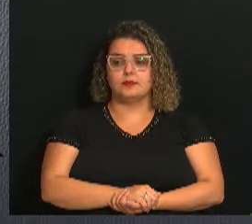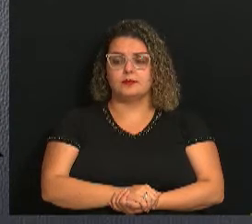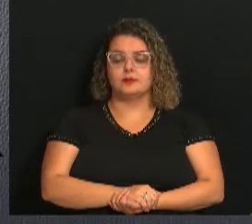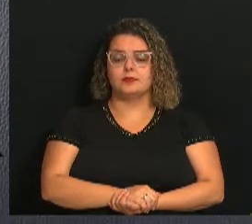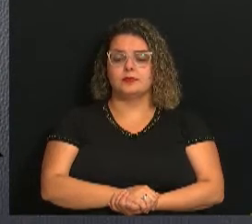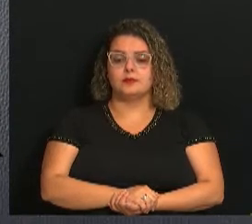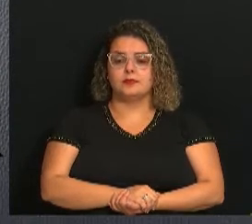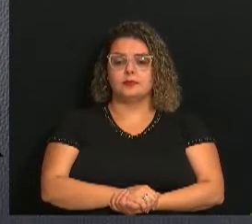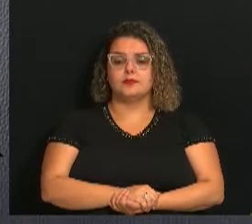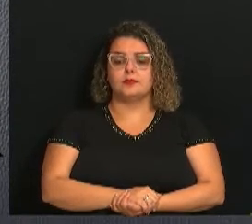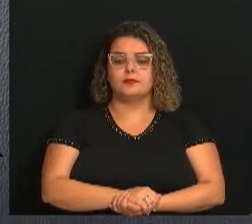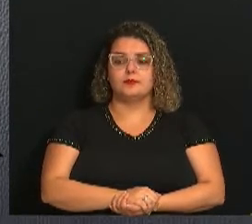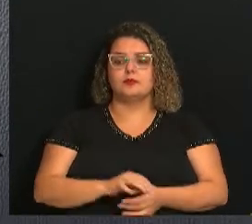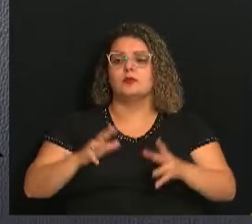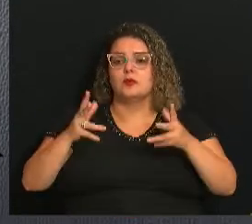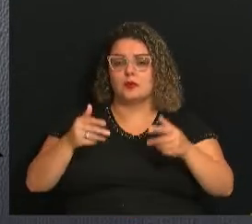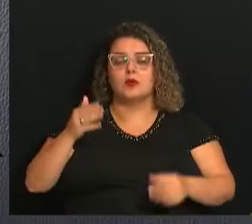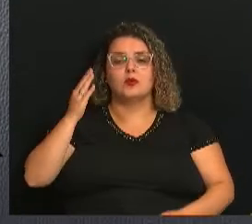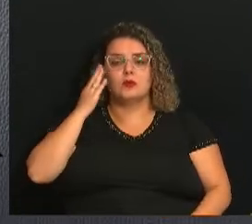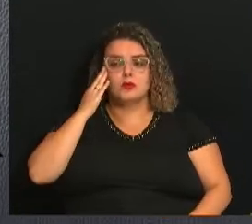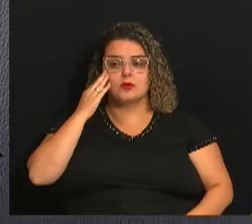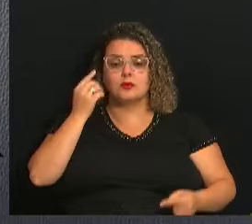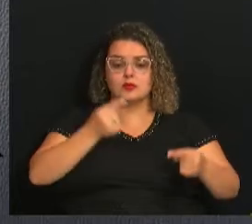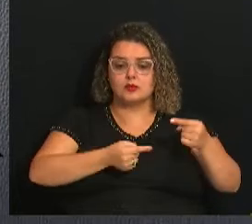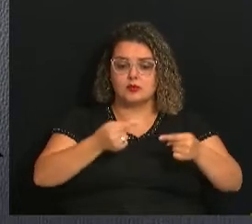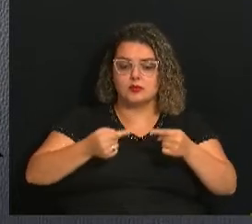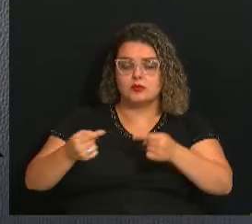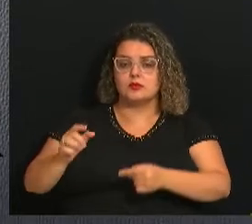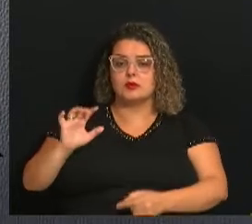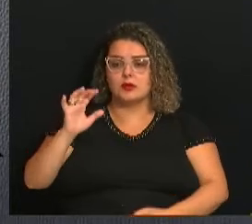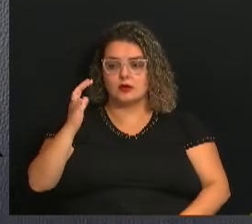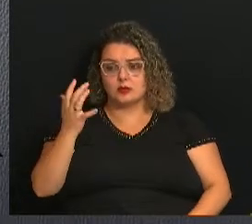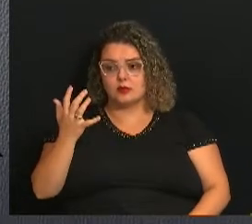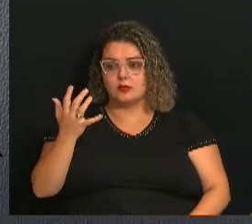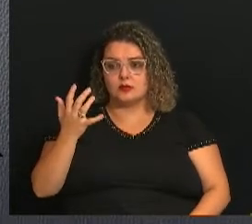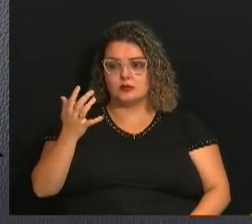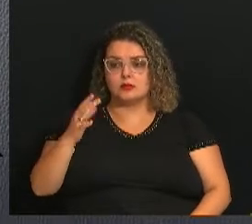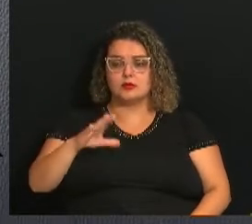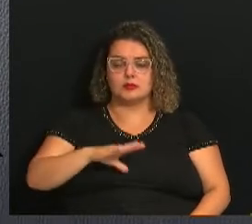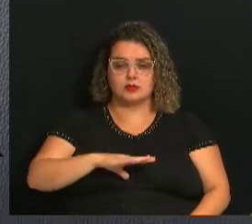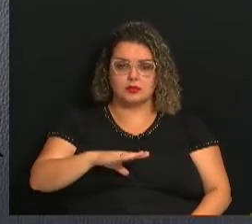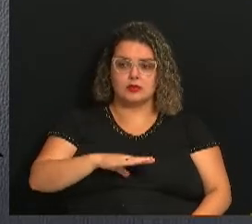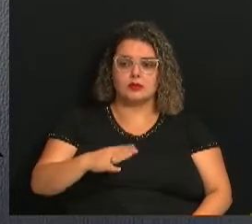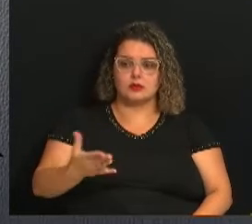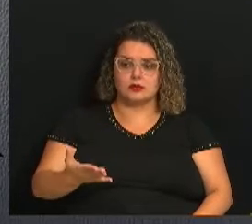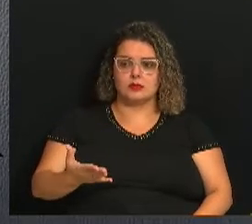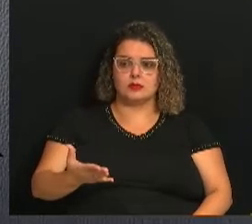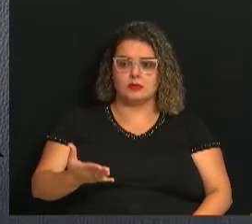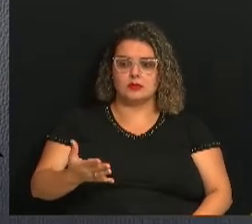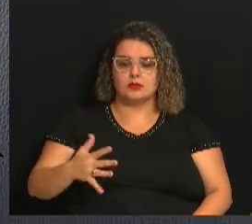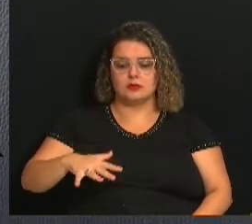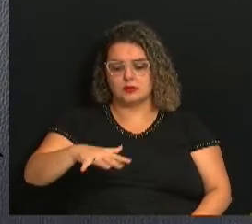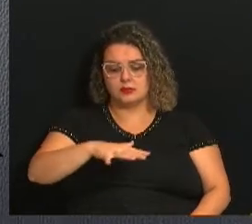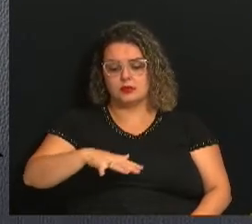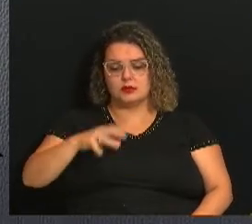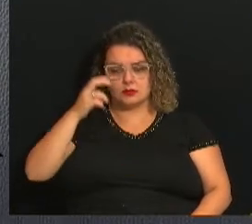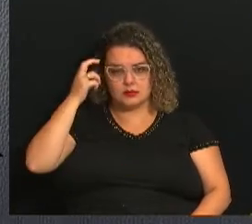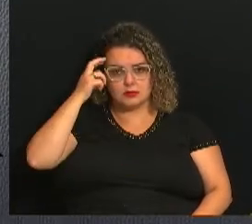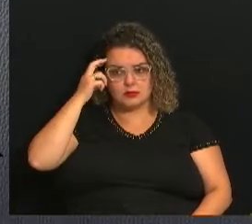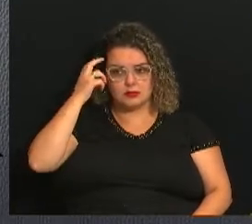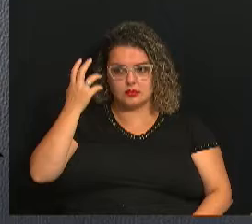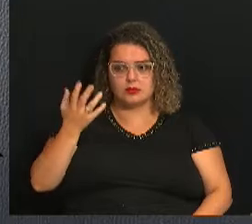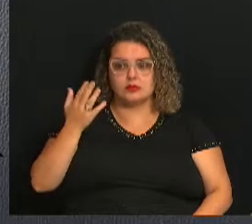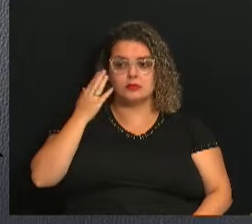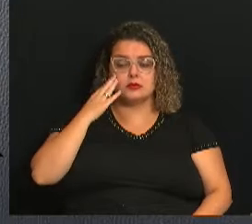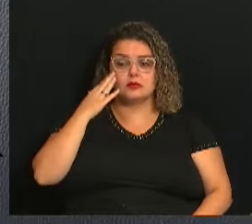O que eu estava, assim, todo mundo sabe do debate que está acontecendo, né, na cidade, quem é da área de cultura, quem, né? Está havendo